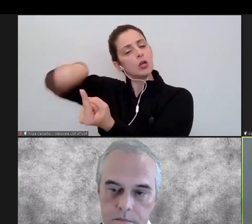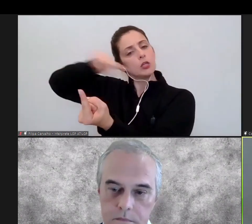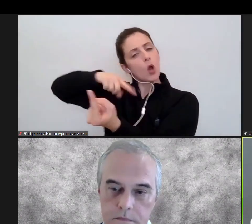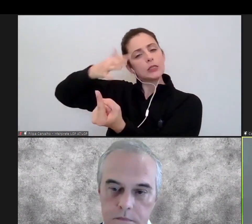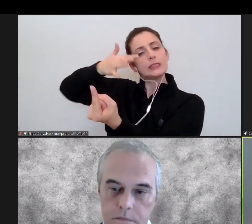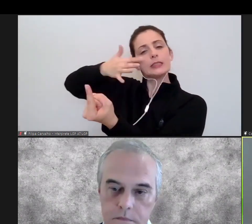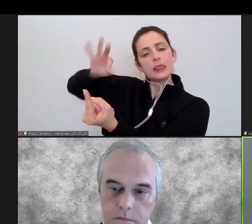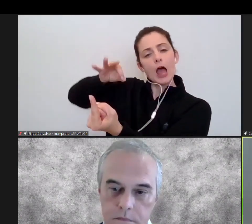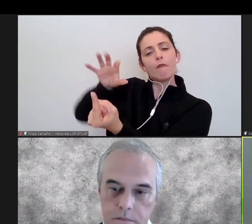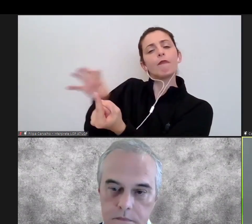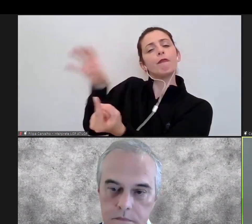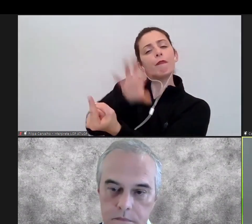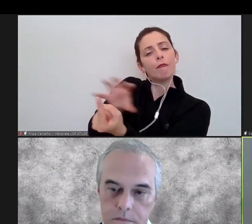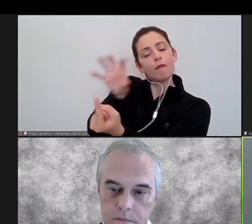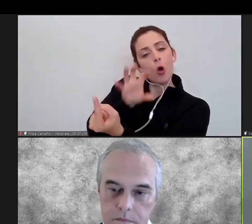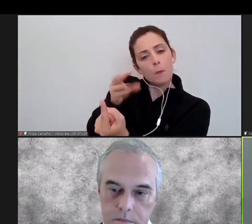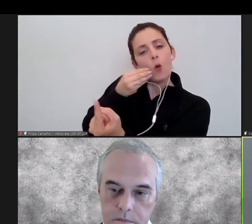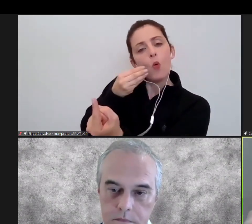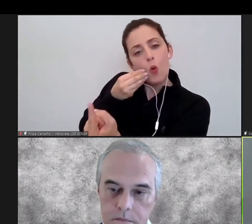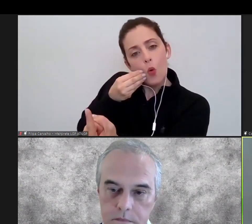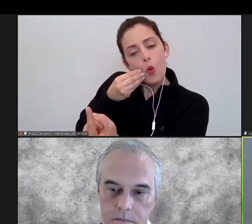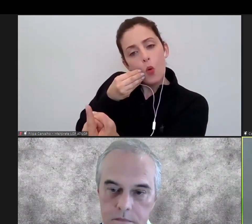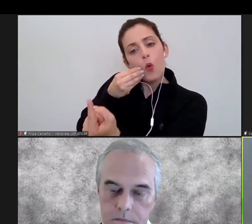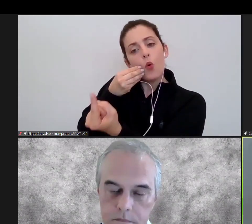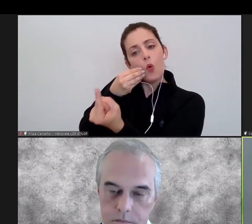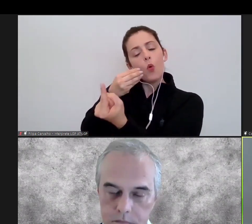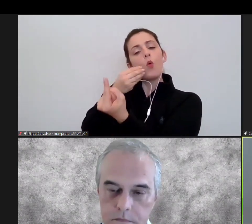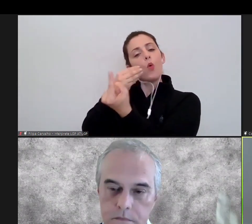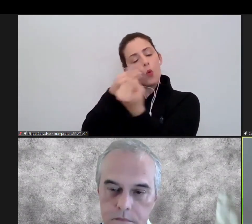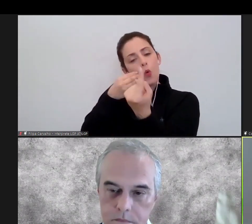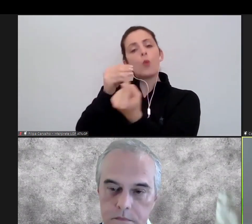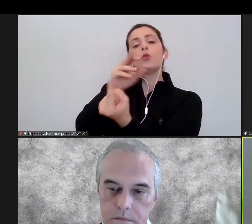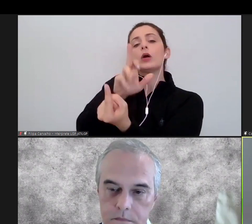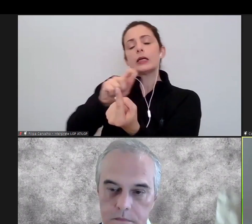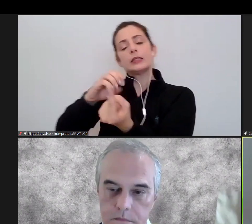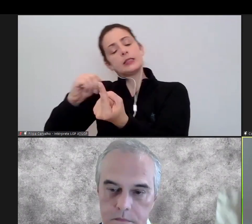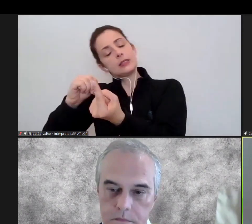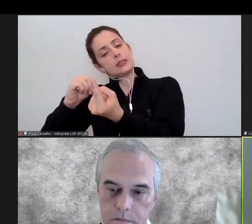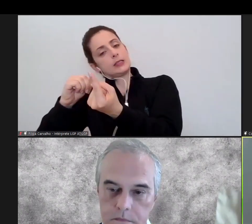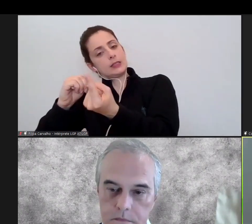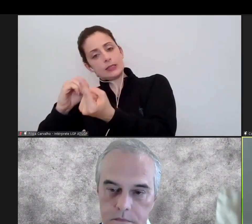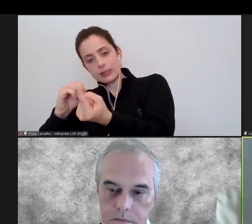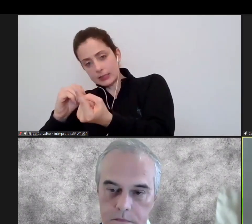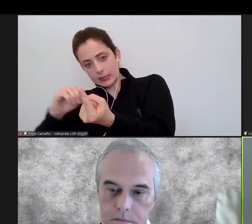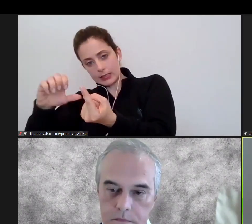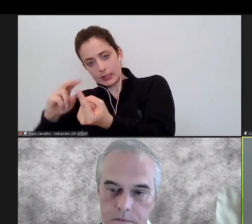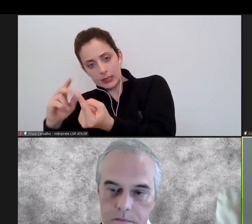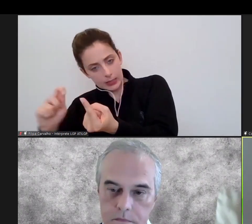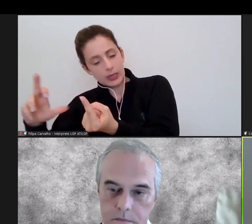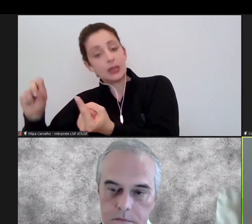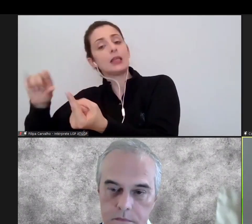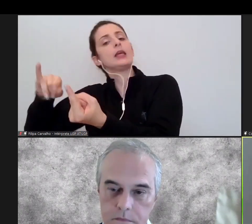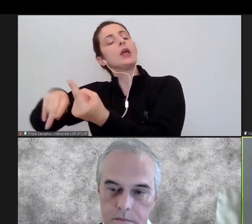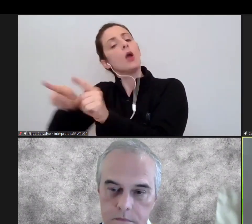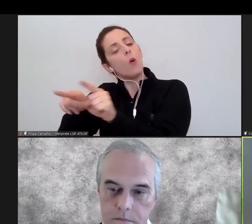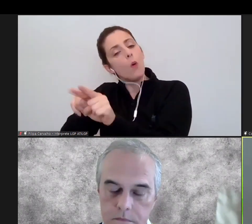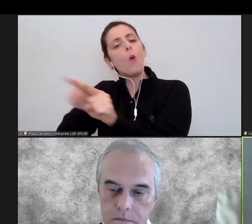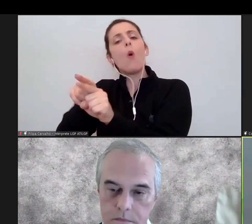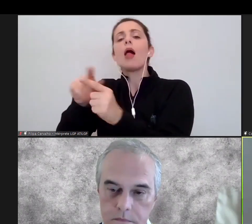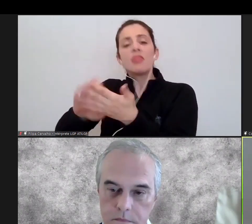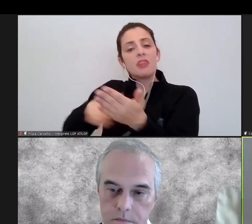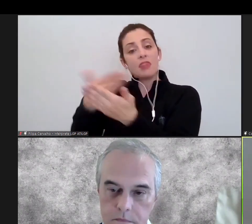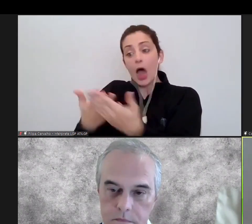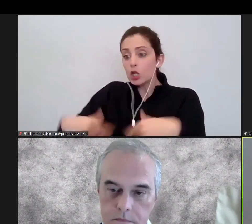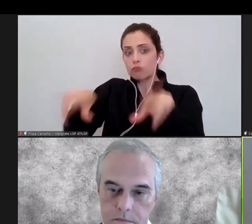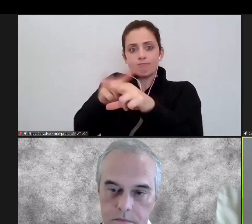possam fazer aquilo que hoje usamos muito o termo como o upskilling e o reskilling, ou seja, entrar aqui em processos de requalificação para conseguirem